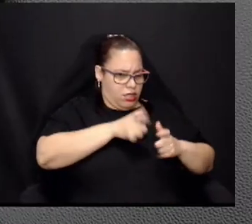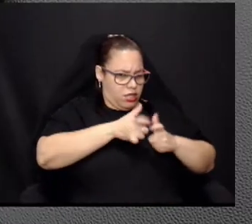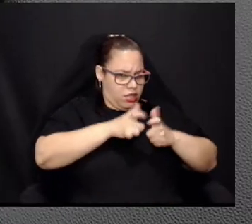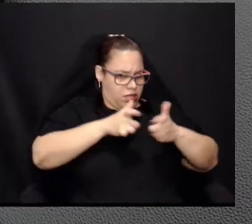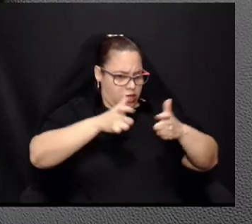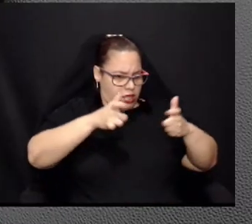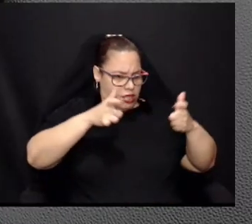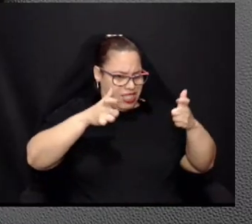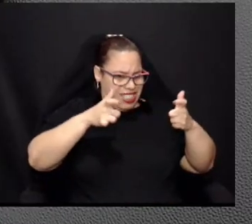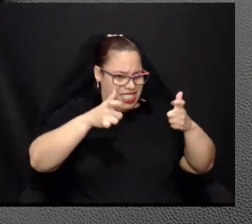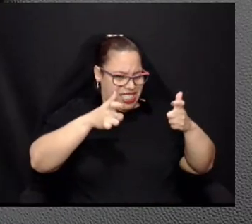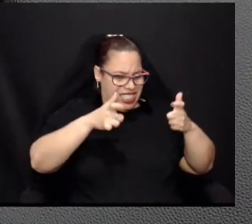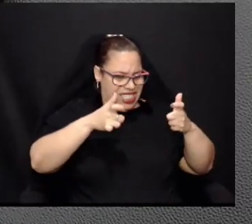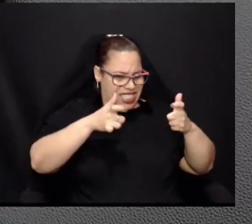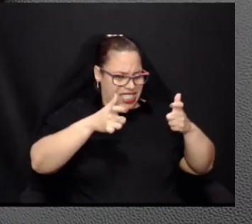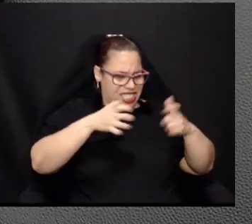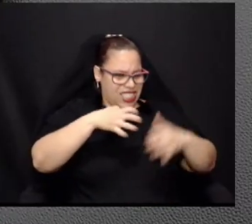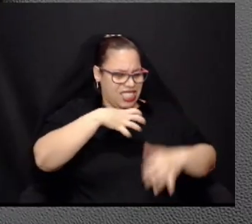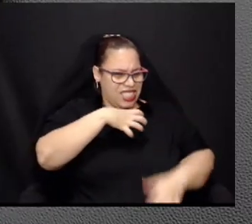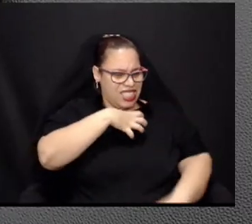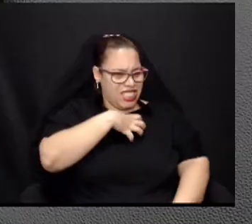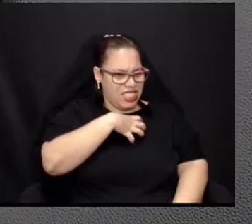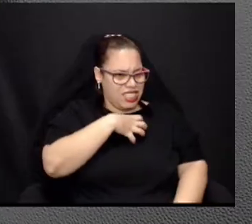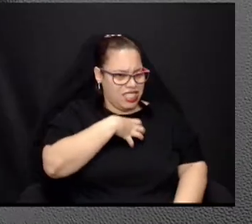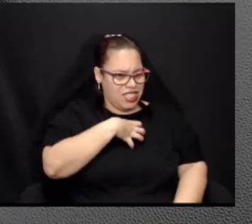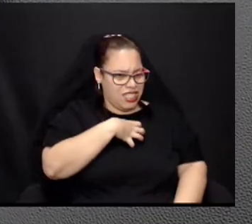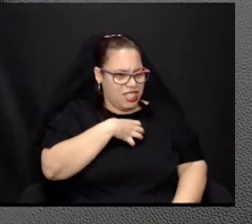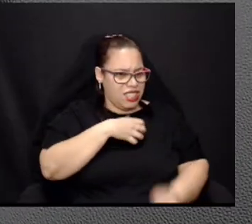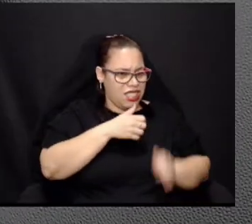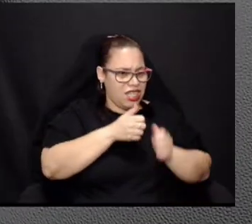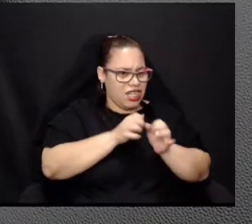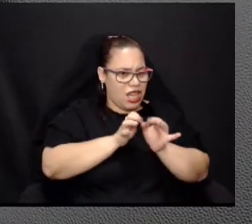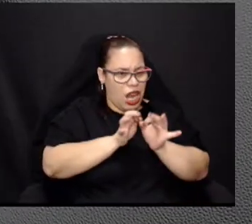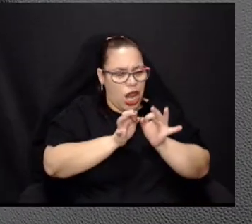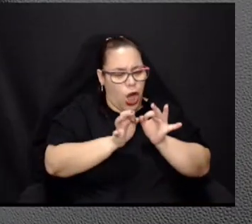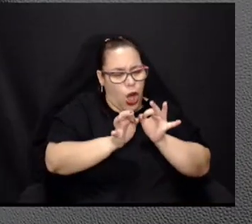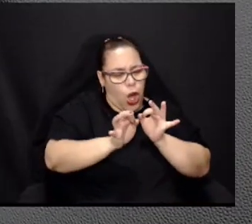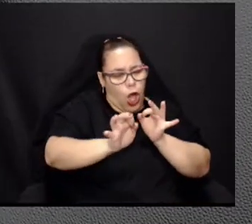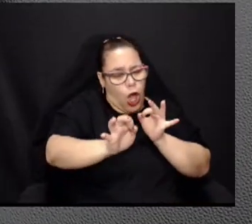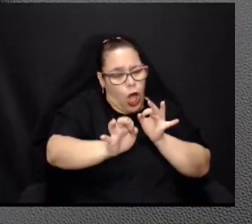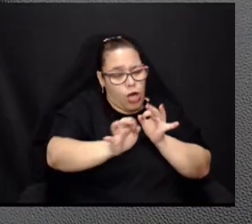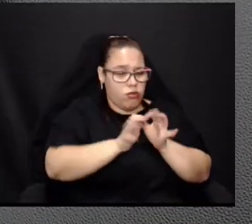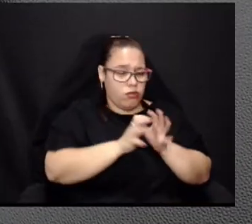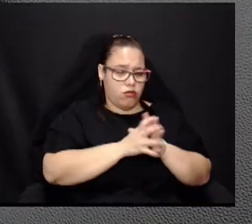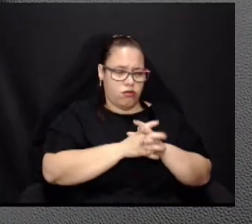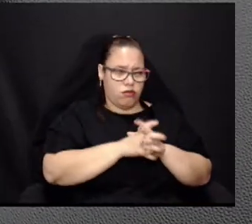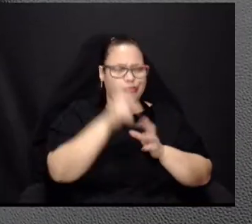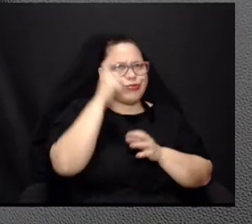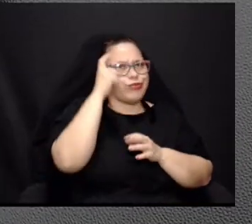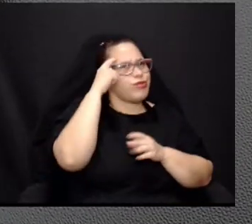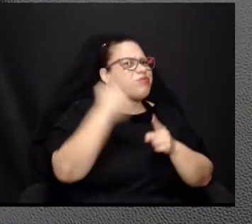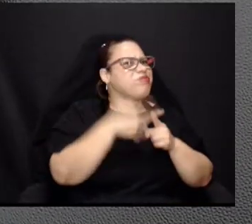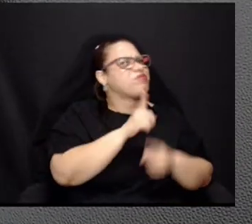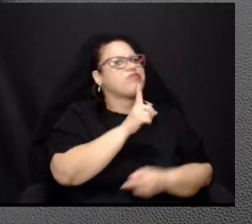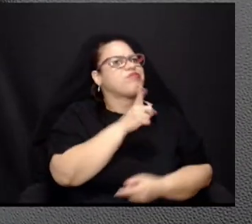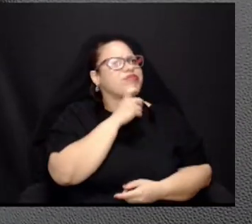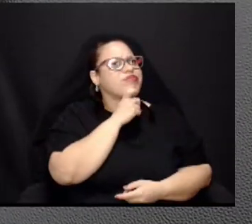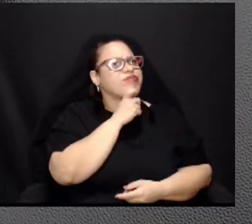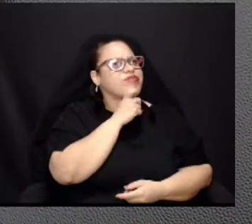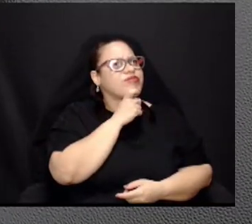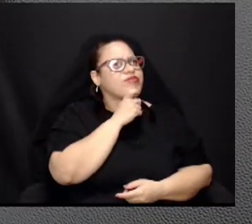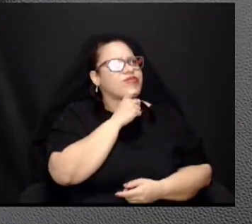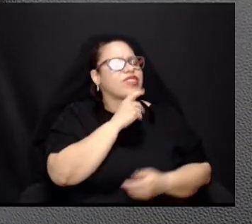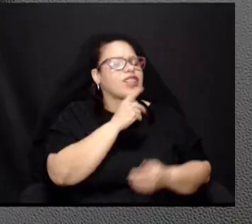a gente sentia que tinha esse distanciamento. Então a gente pensou, por que não a gente desmistificar um pouco